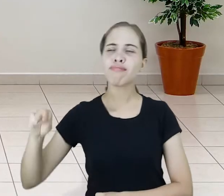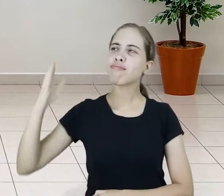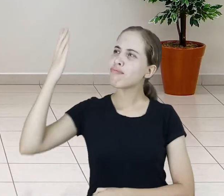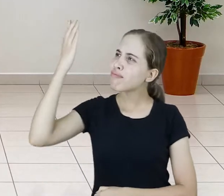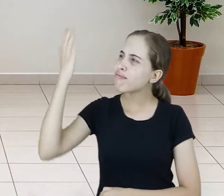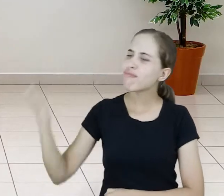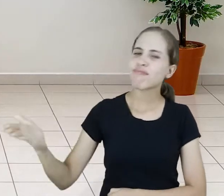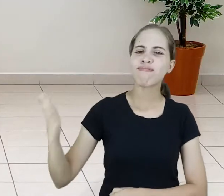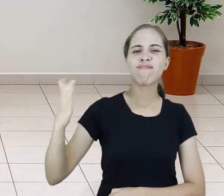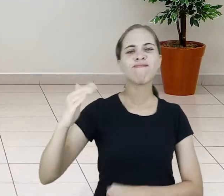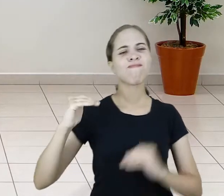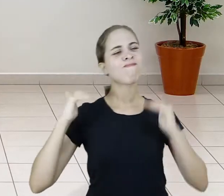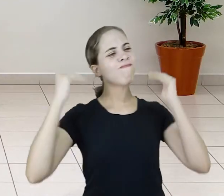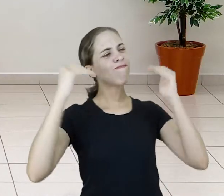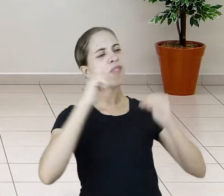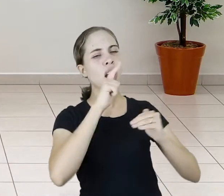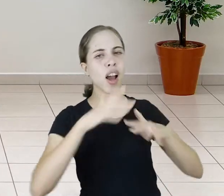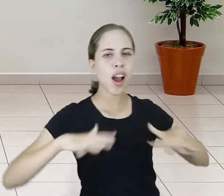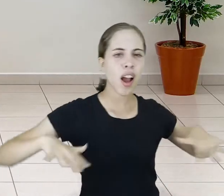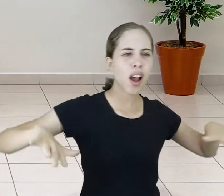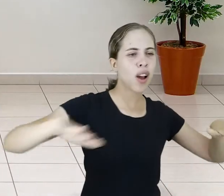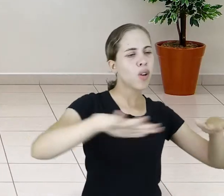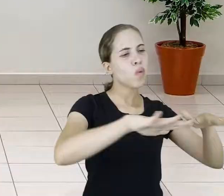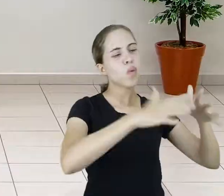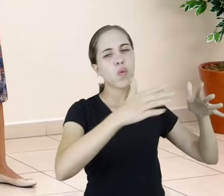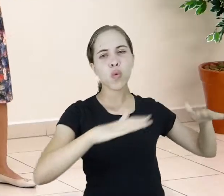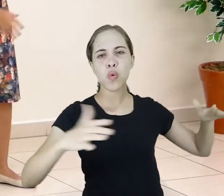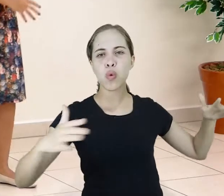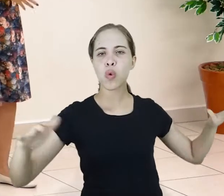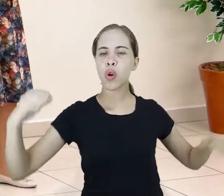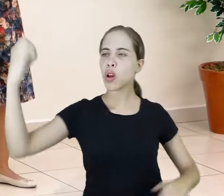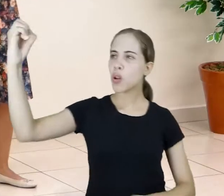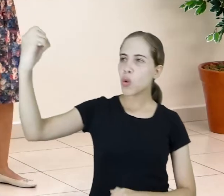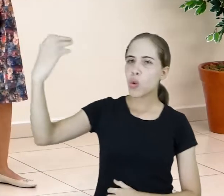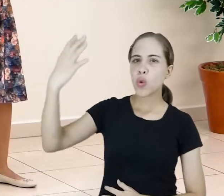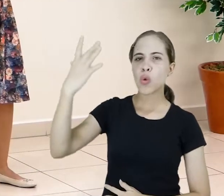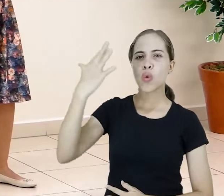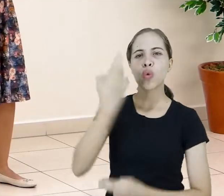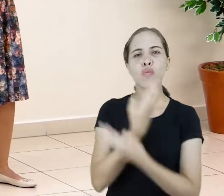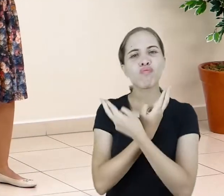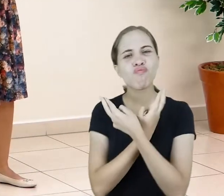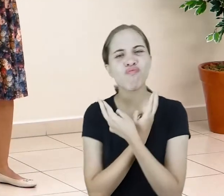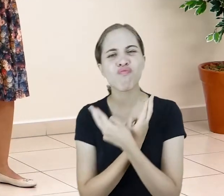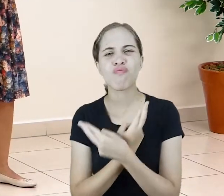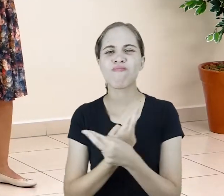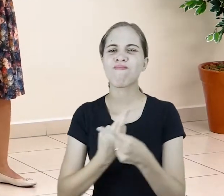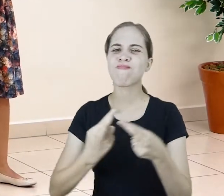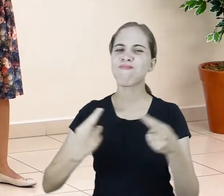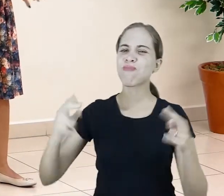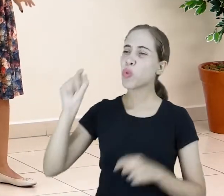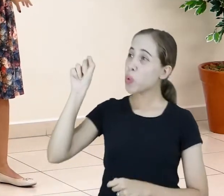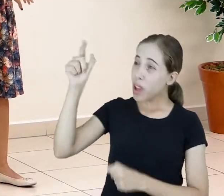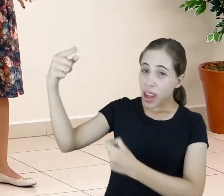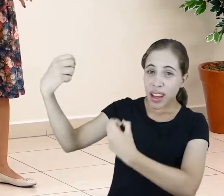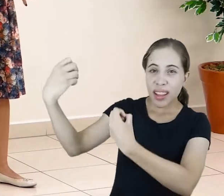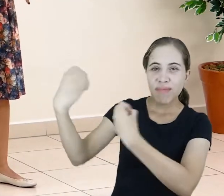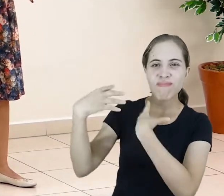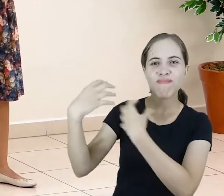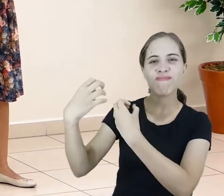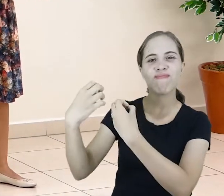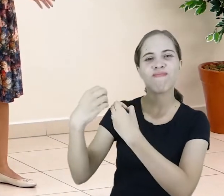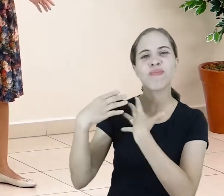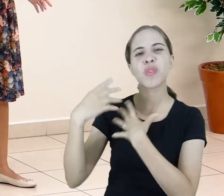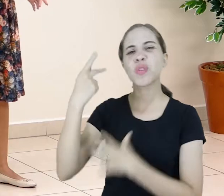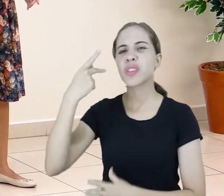dos mares, nossa luz e redenção, tudo que